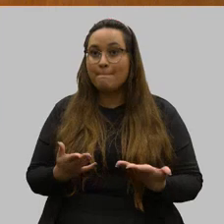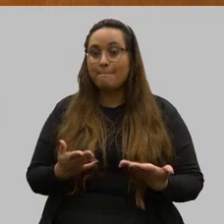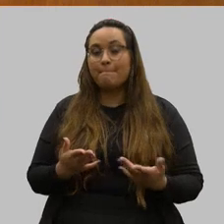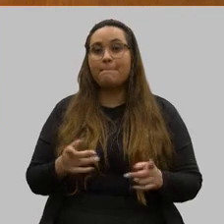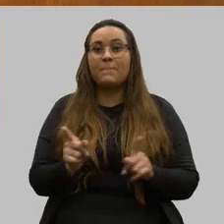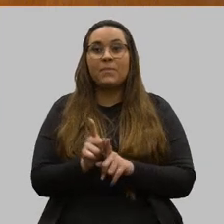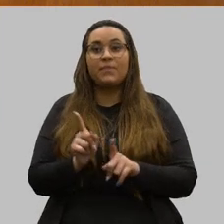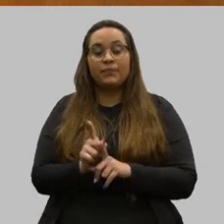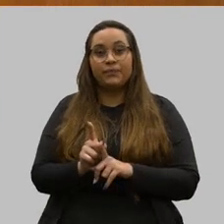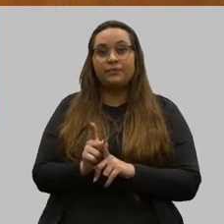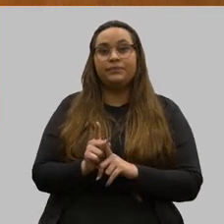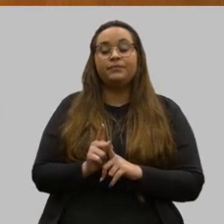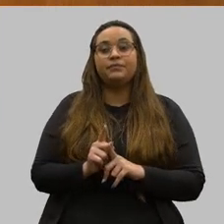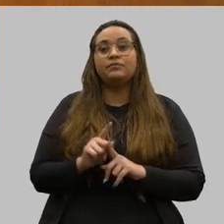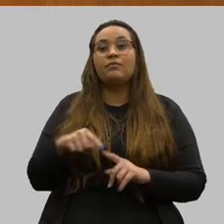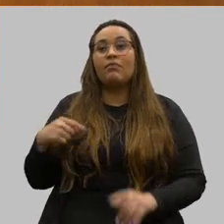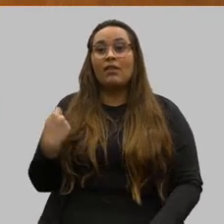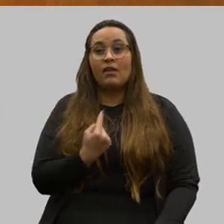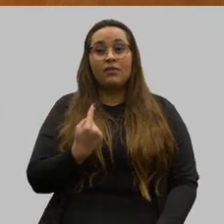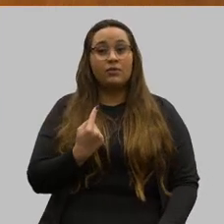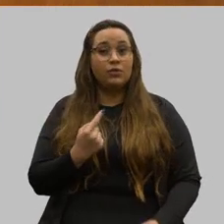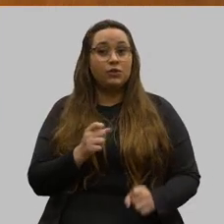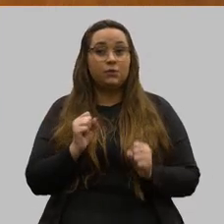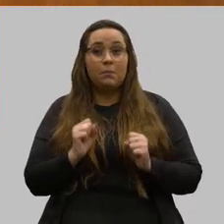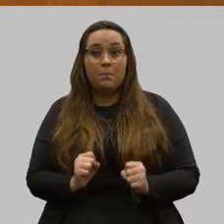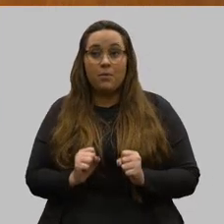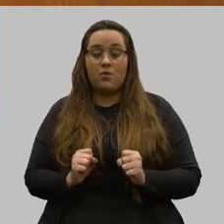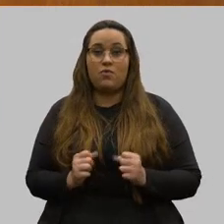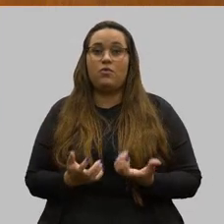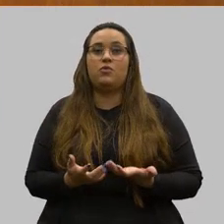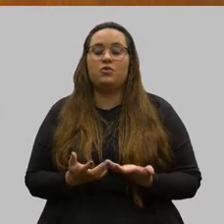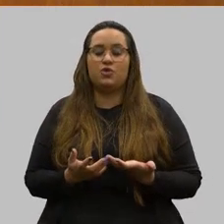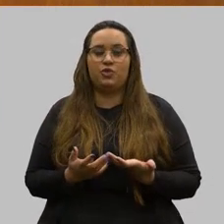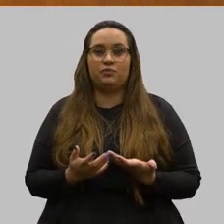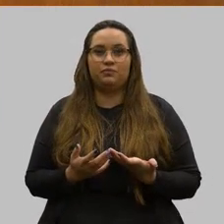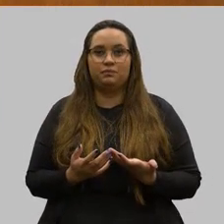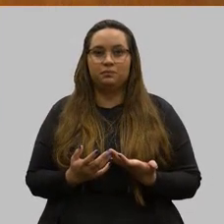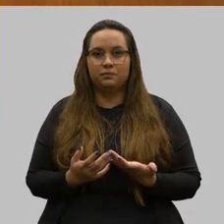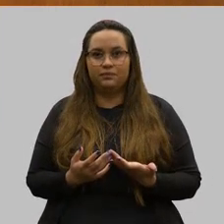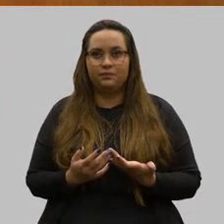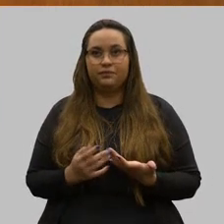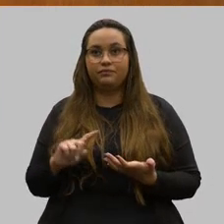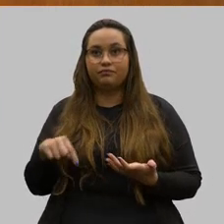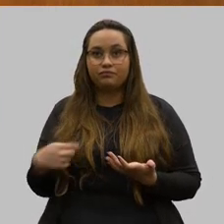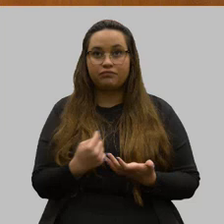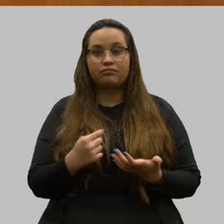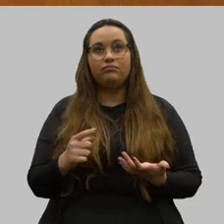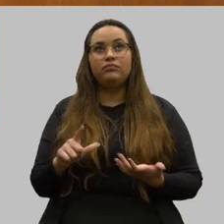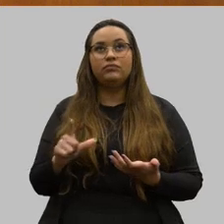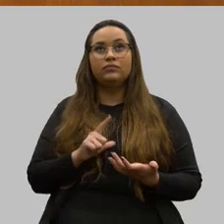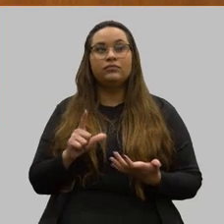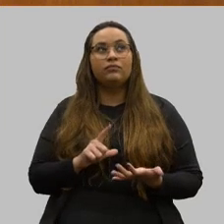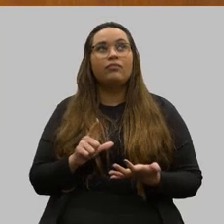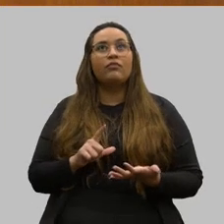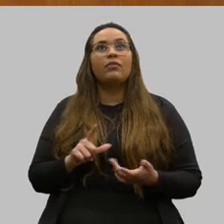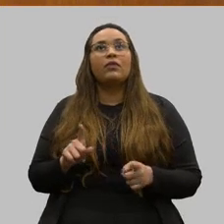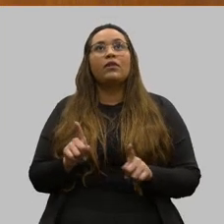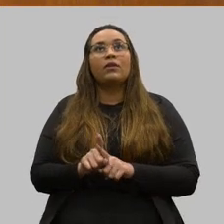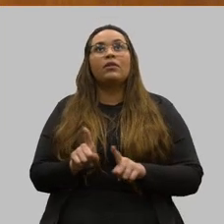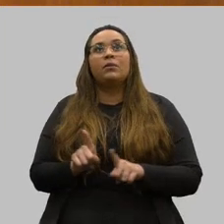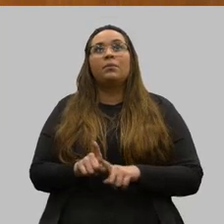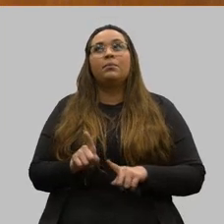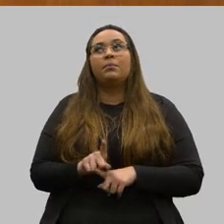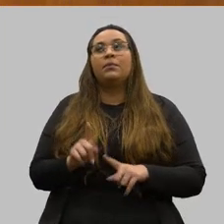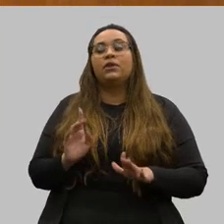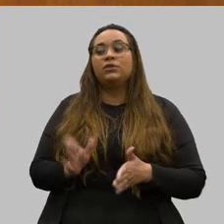excelência é para que a gente possa e ter por parte de vossa excelência enquanto líder da maioria e eu já